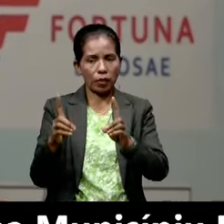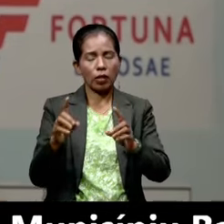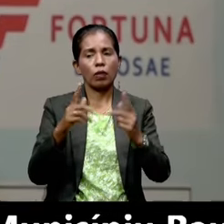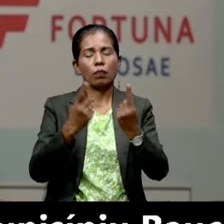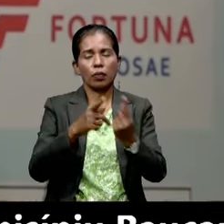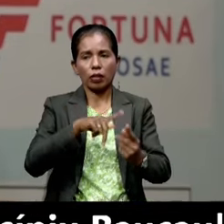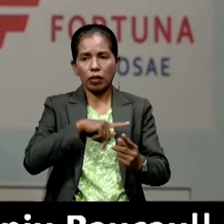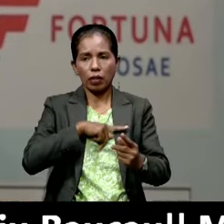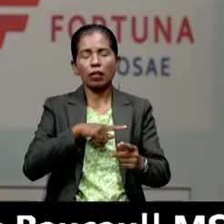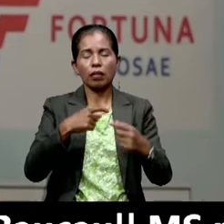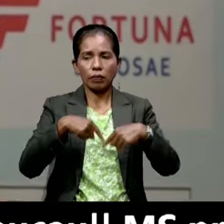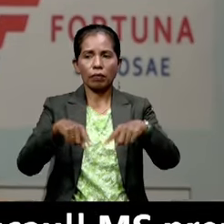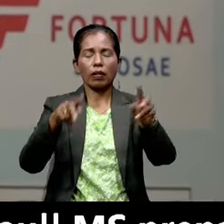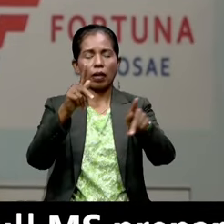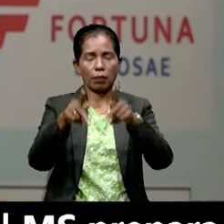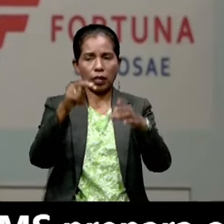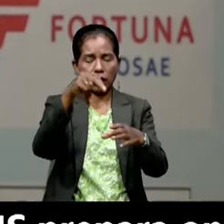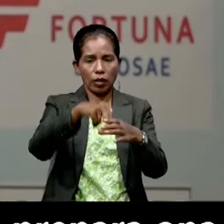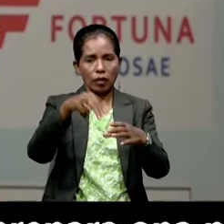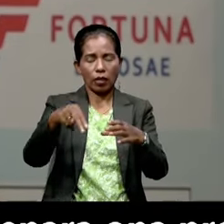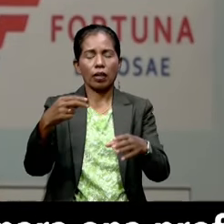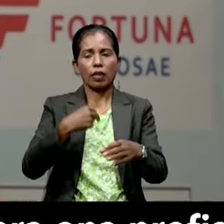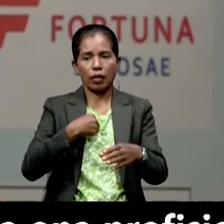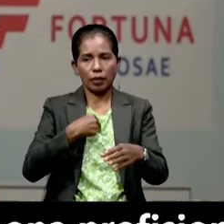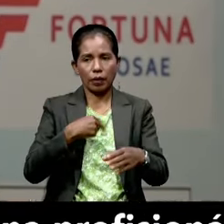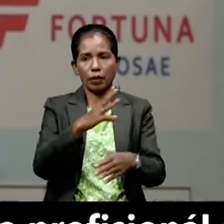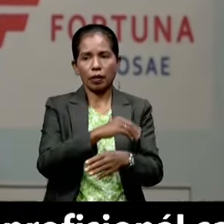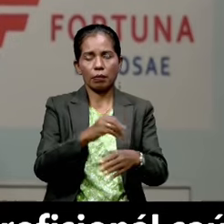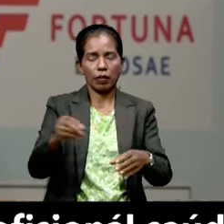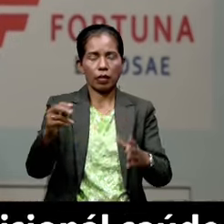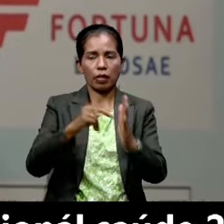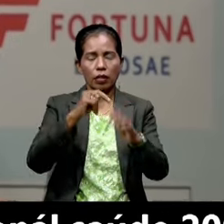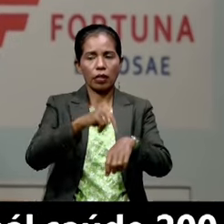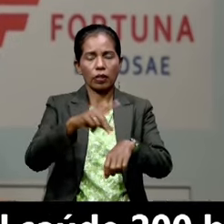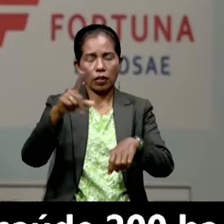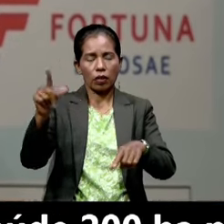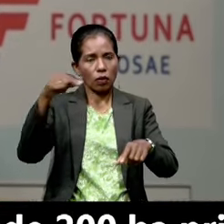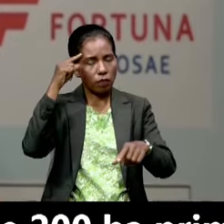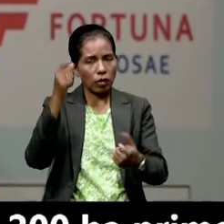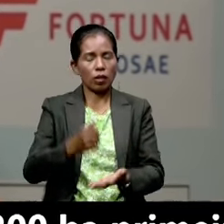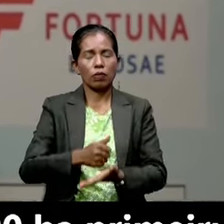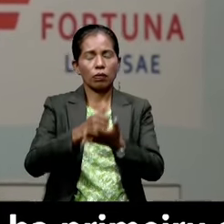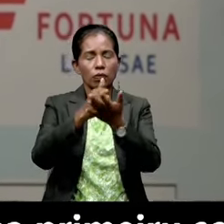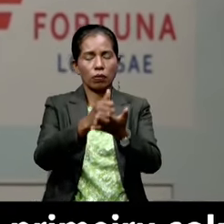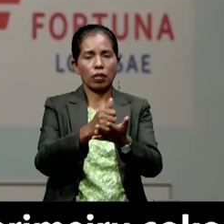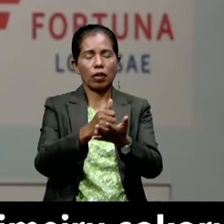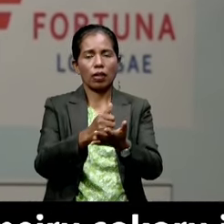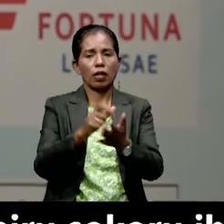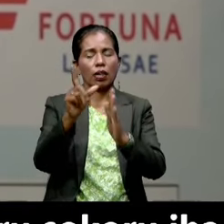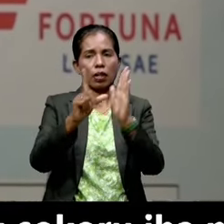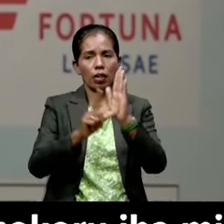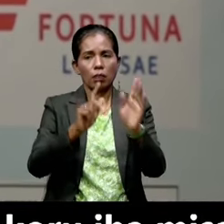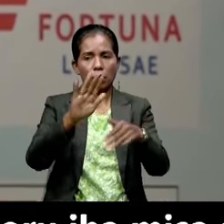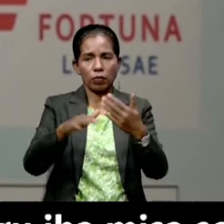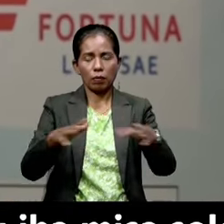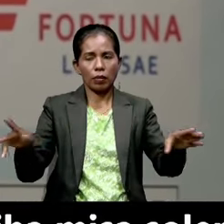bele pronto, mas fila falar natar na insira. Então, bote, tem que sair isso nacional, e o governo tem que apoiar o lei ruma, nebe obriga. Natar nain siro tutu atau la parti